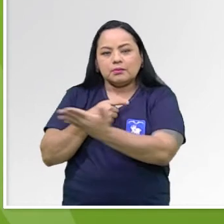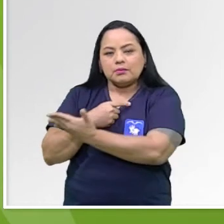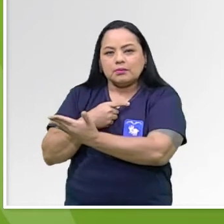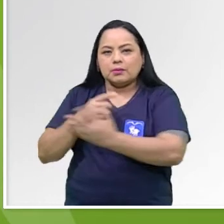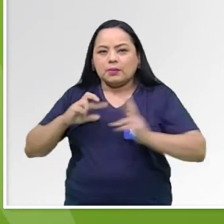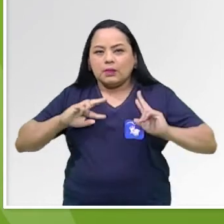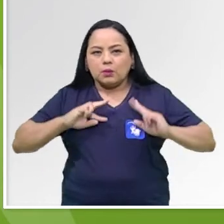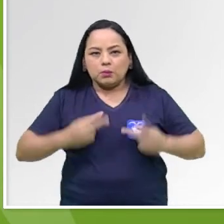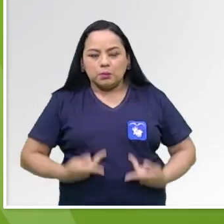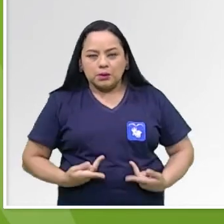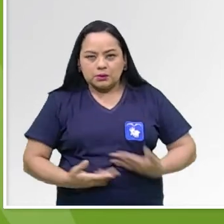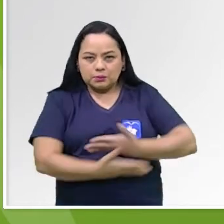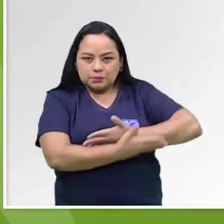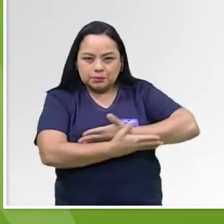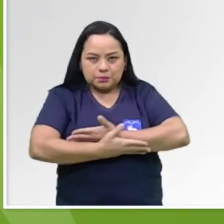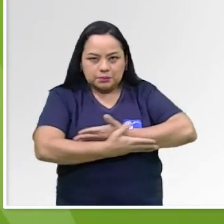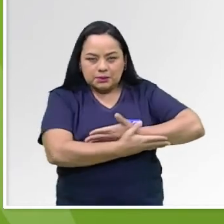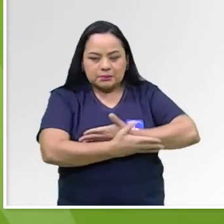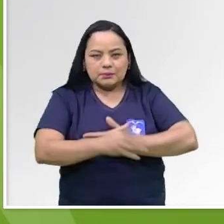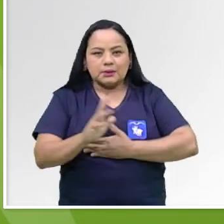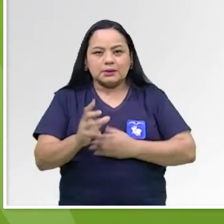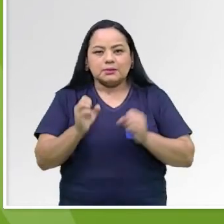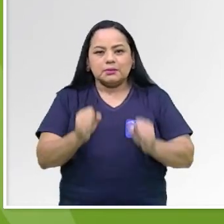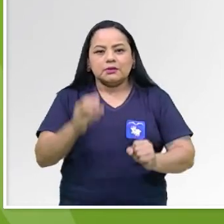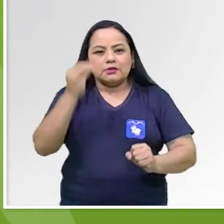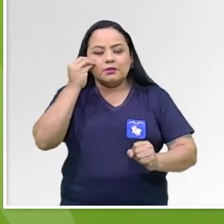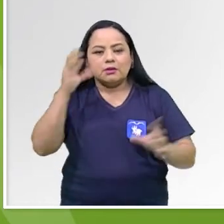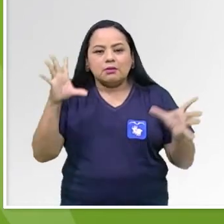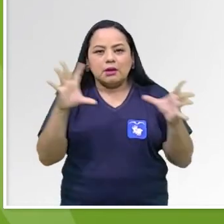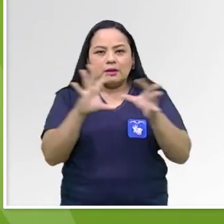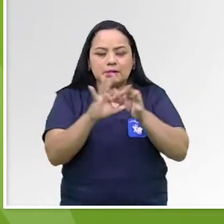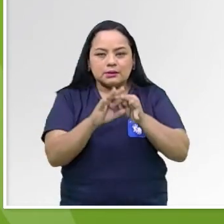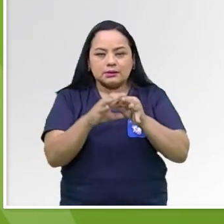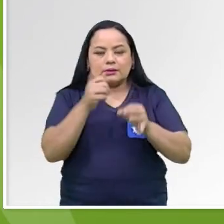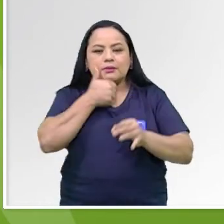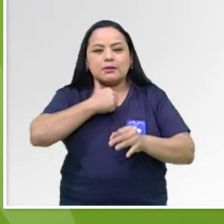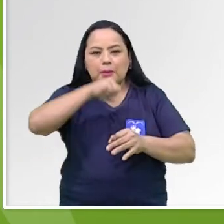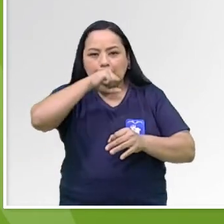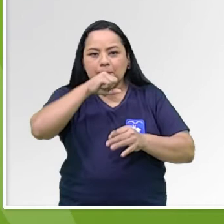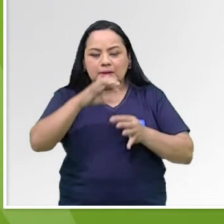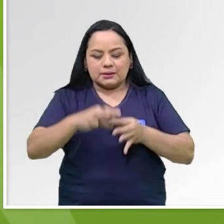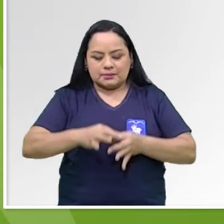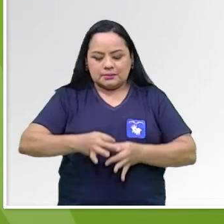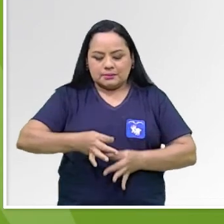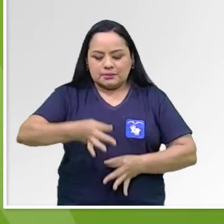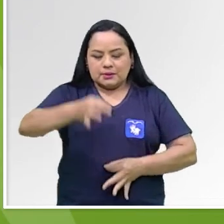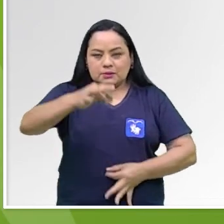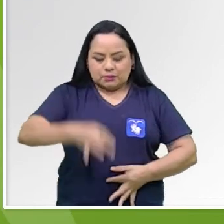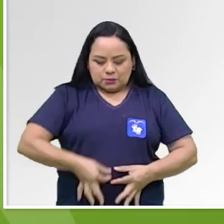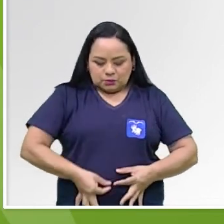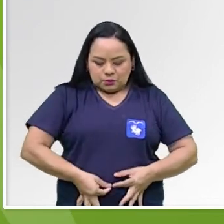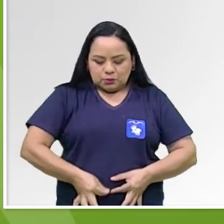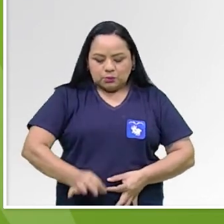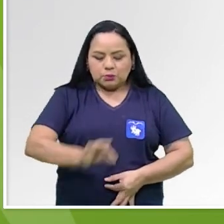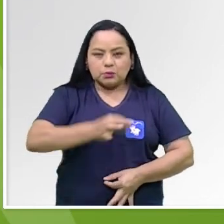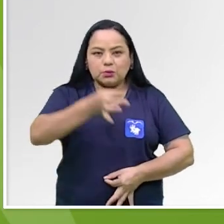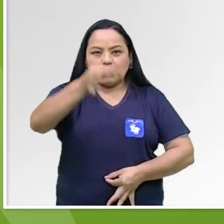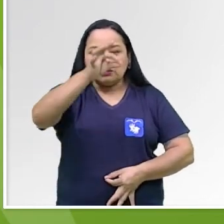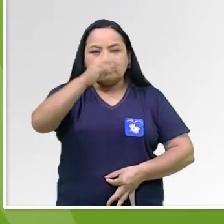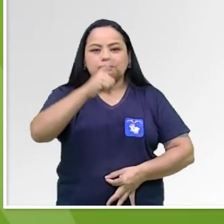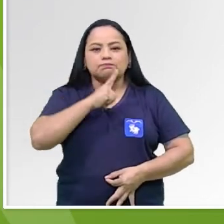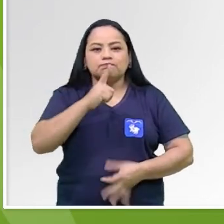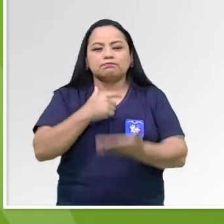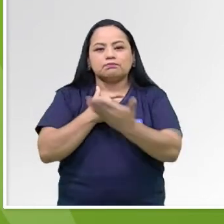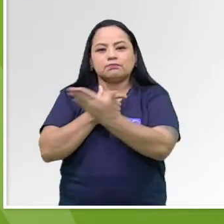e aí vocês podem ver que ele está se ligando à mãe pelo cordão umbilical, tá? Então, a gente tem aqui o